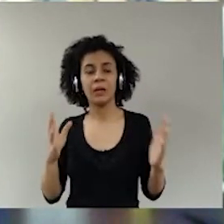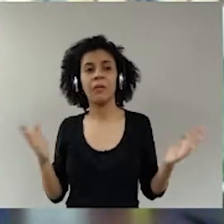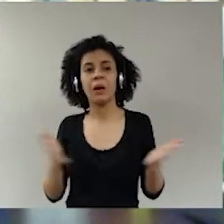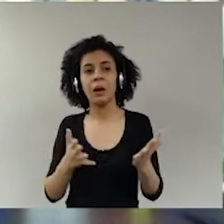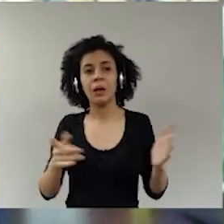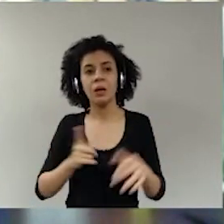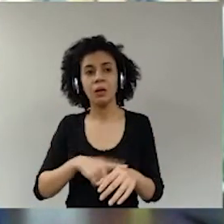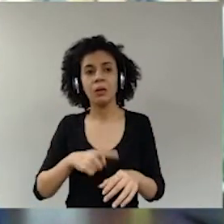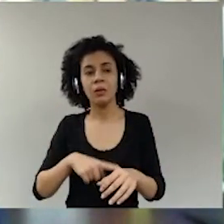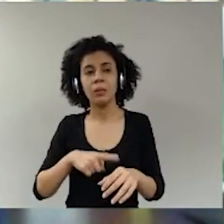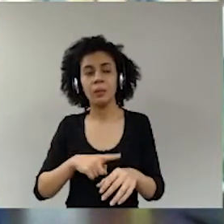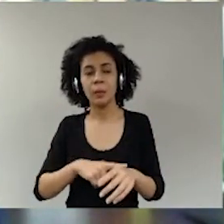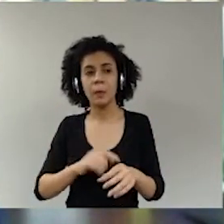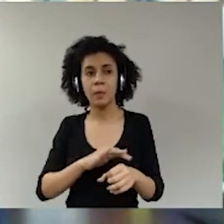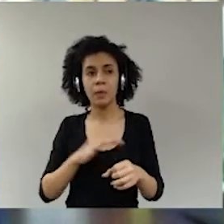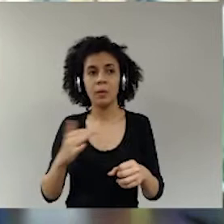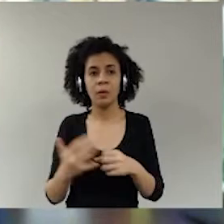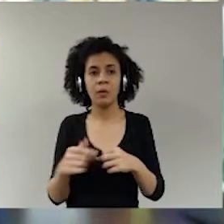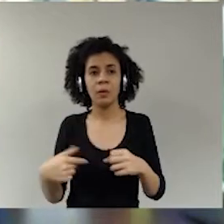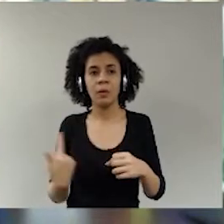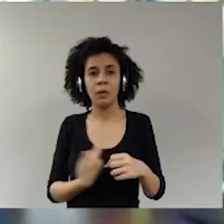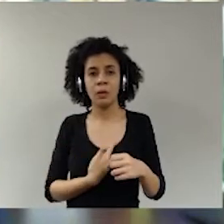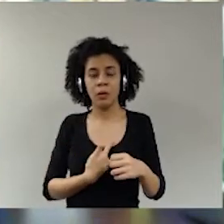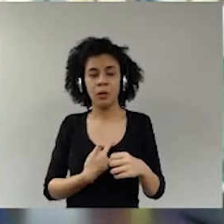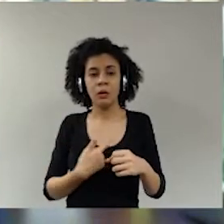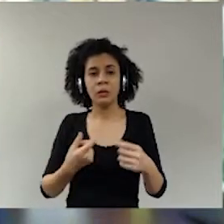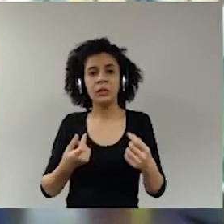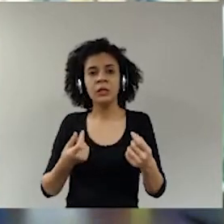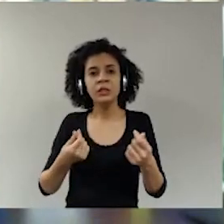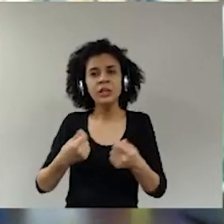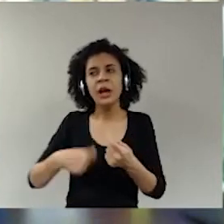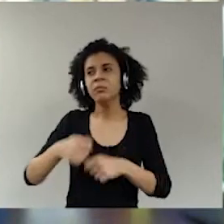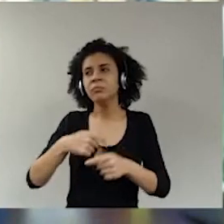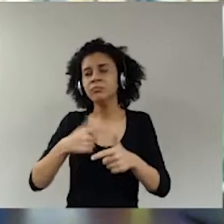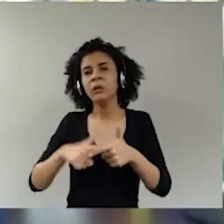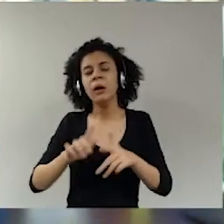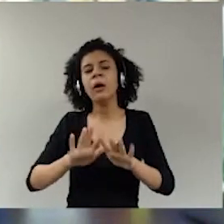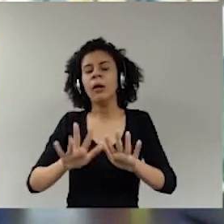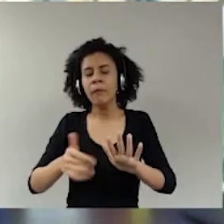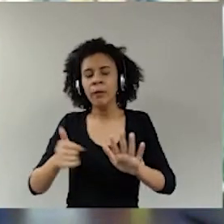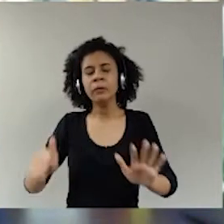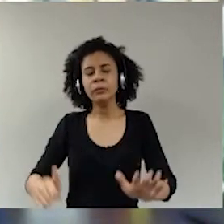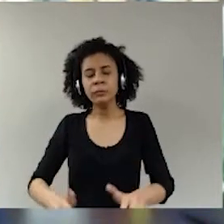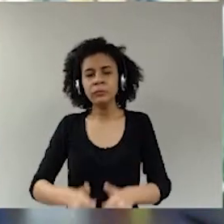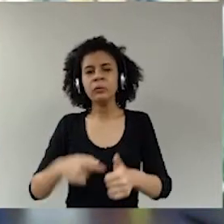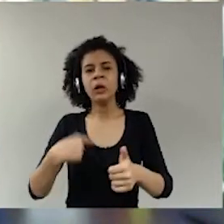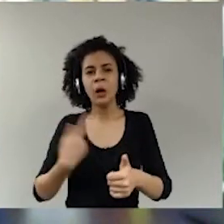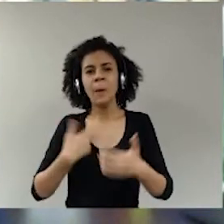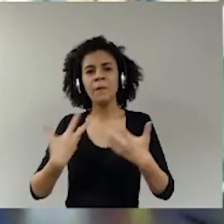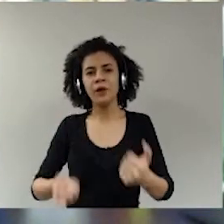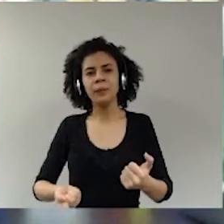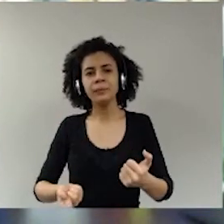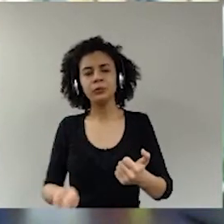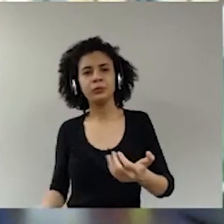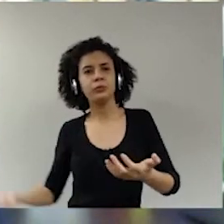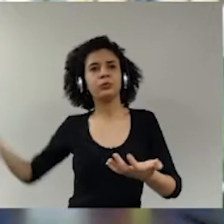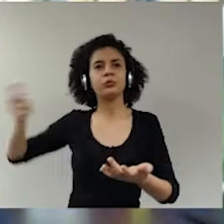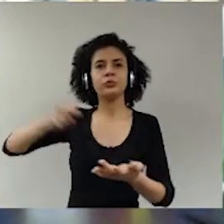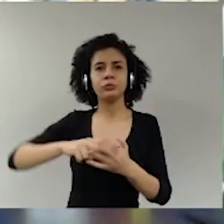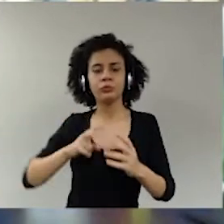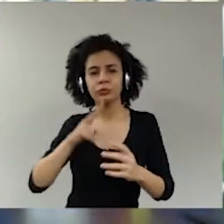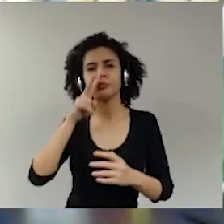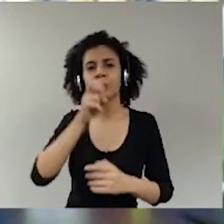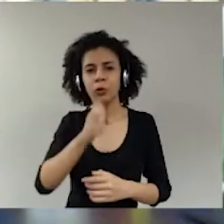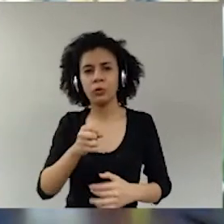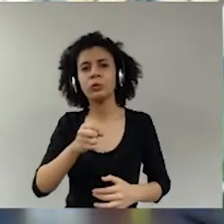a crise no nosso país, mas não tenho dúvidas, ela vai passar, nós vamos superar isso,